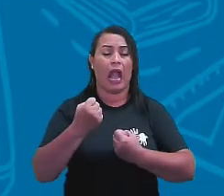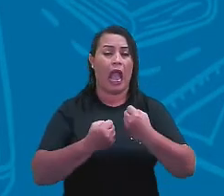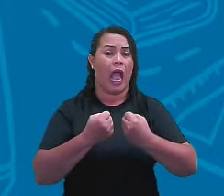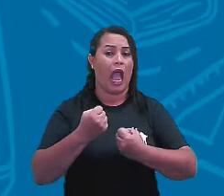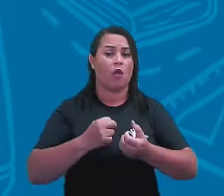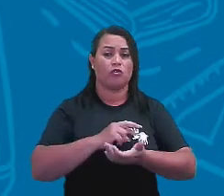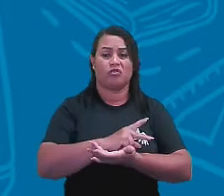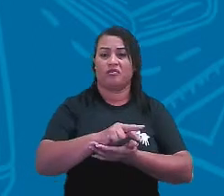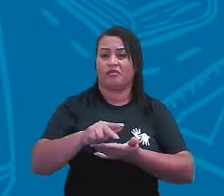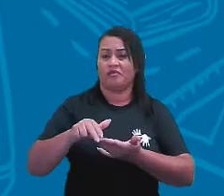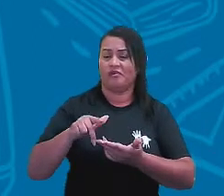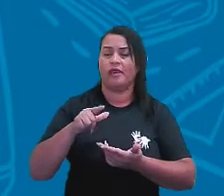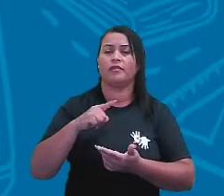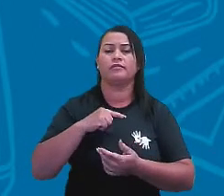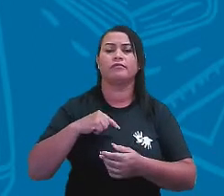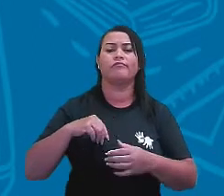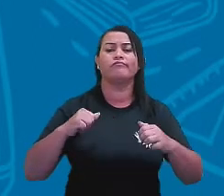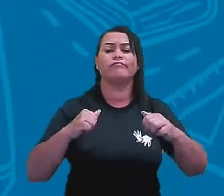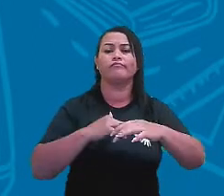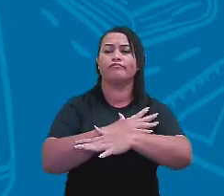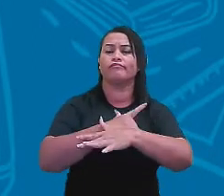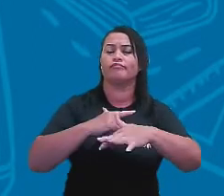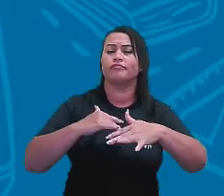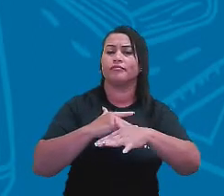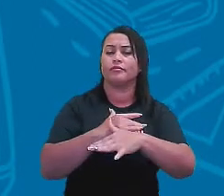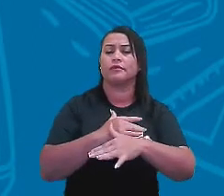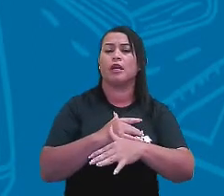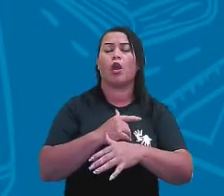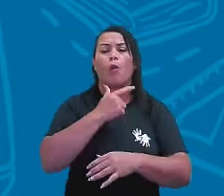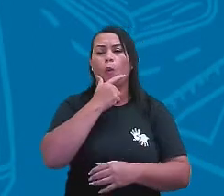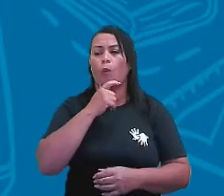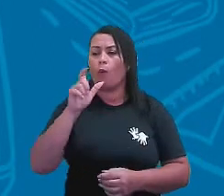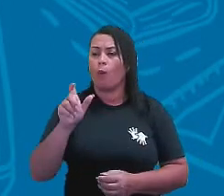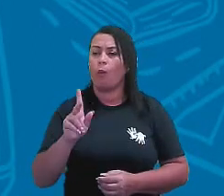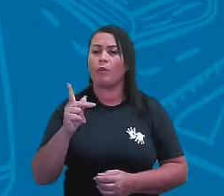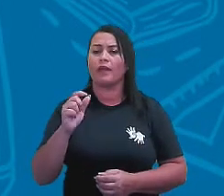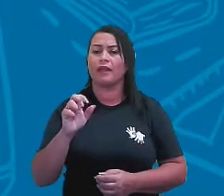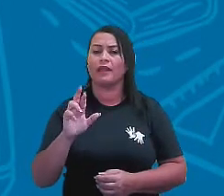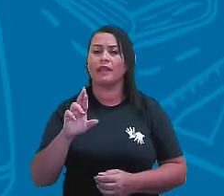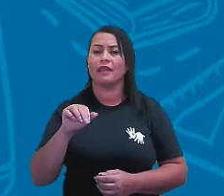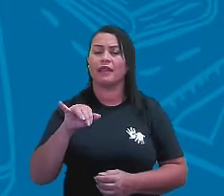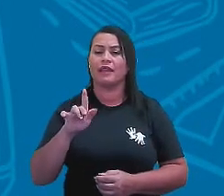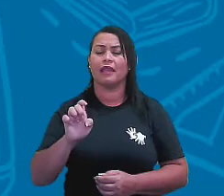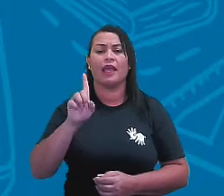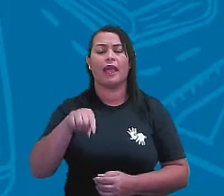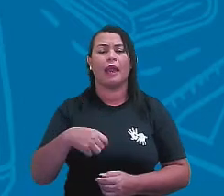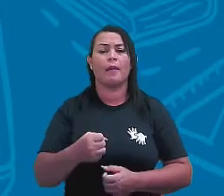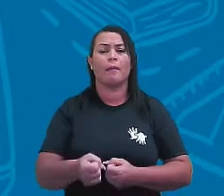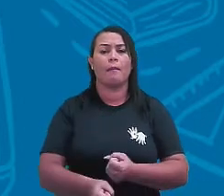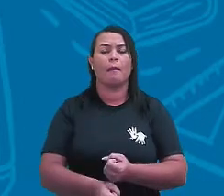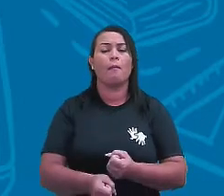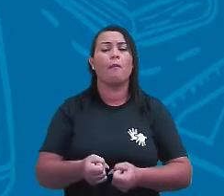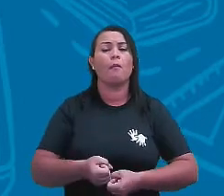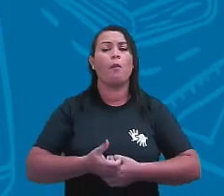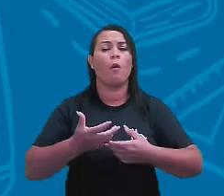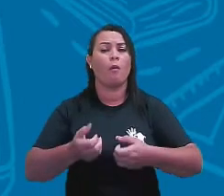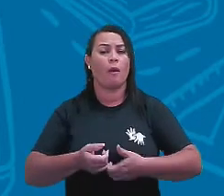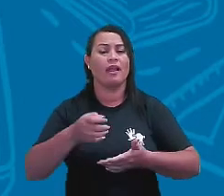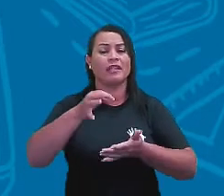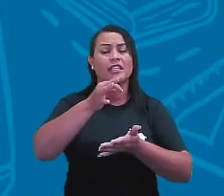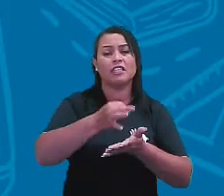que homenageia Henrique de Holanda, poeta, escritor, desenhista e